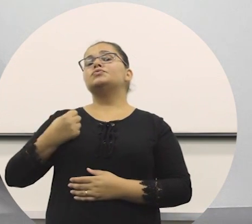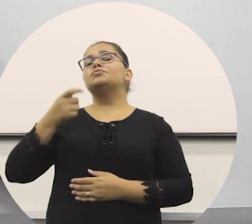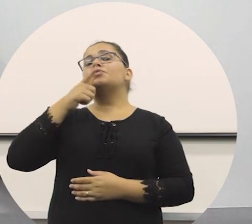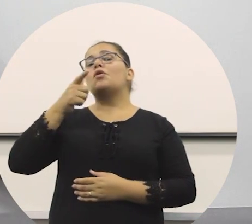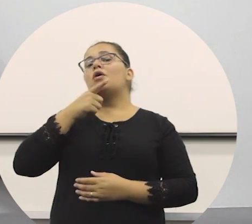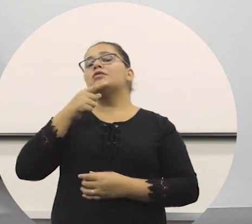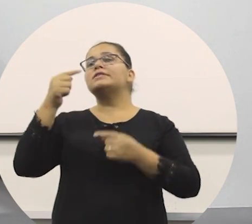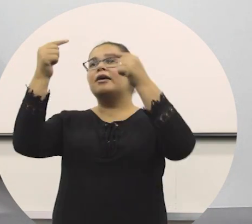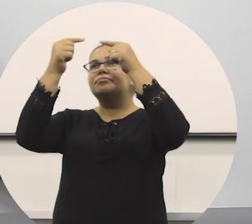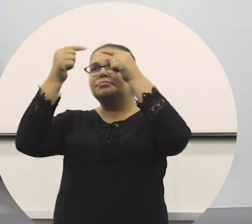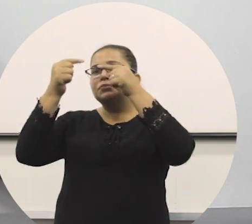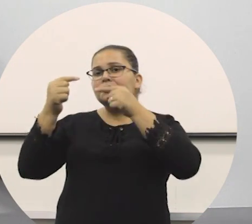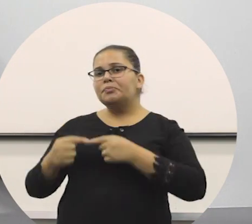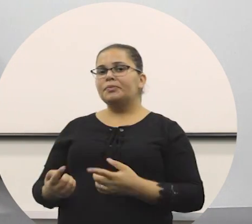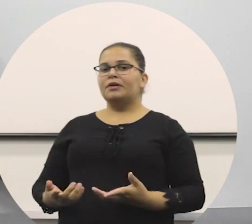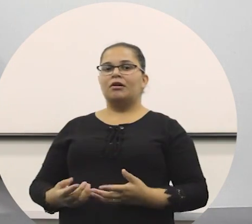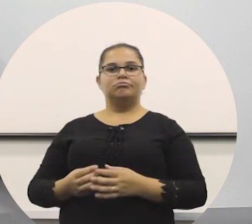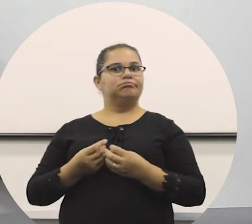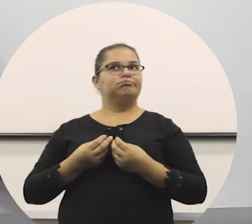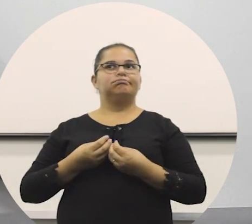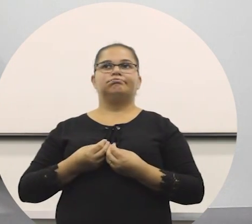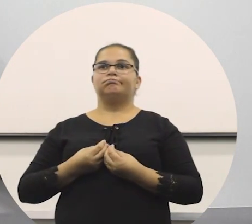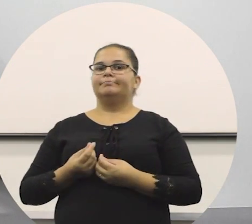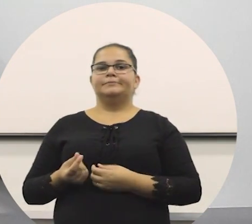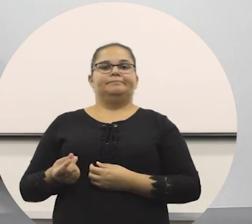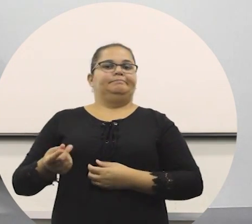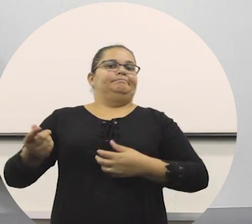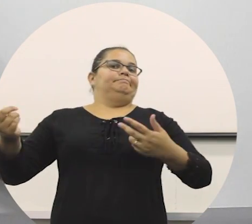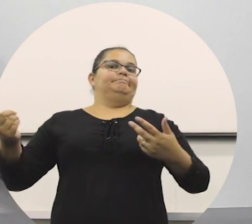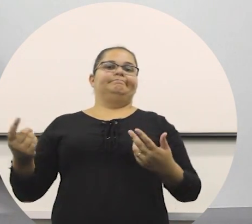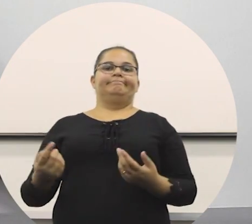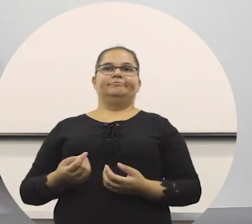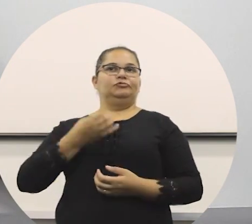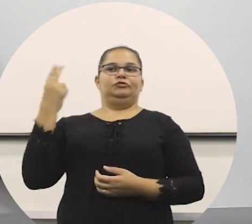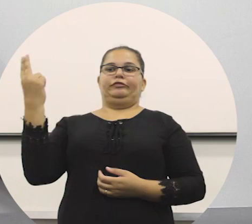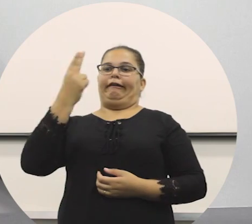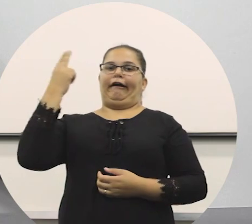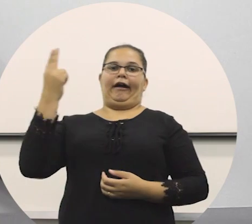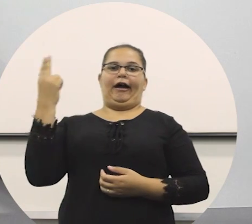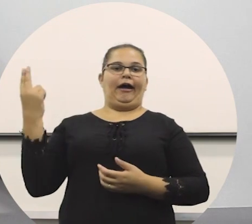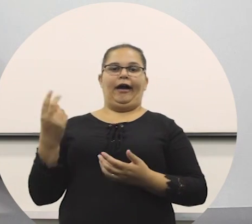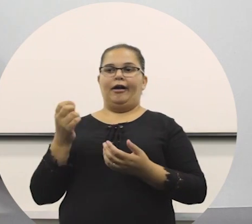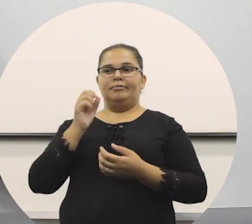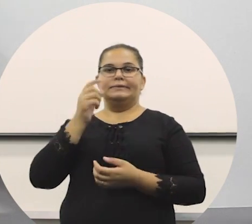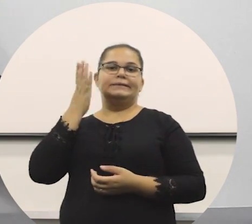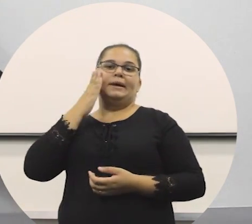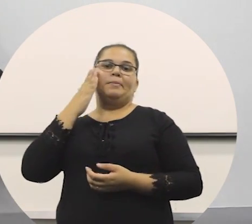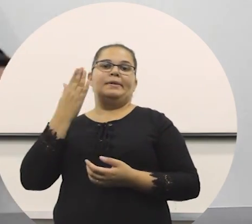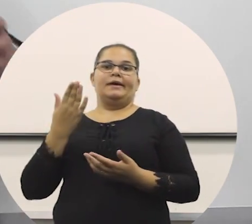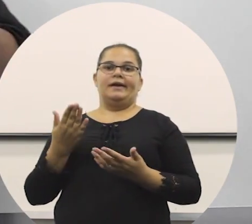formar com esses 10? Infinitos. Matemática elegantíssima, né? Número limitado